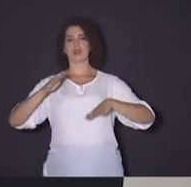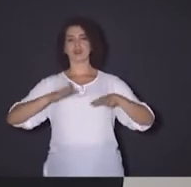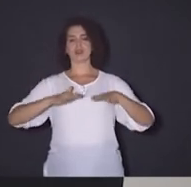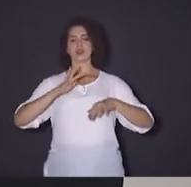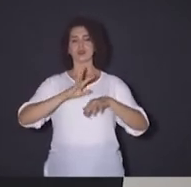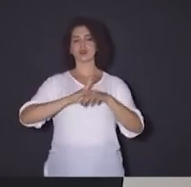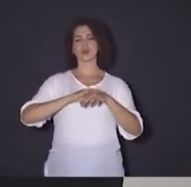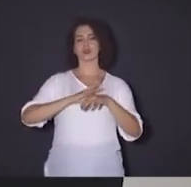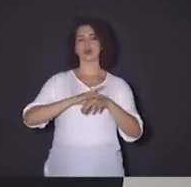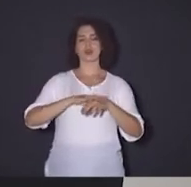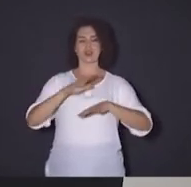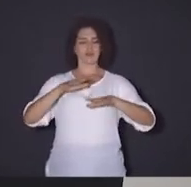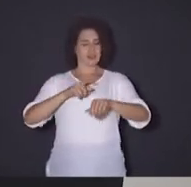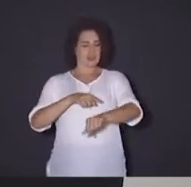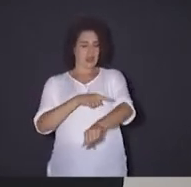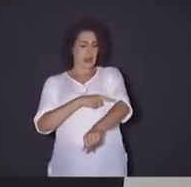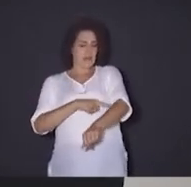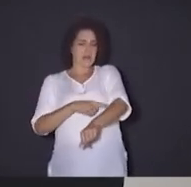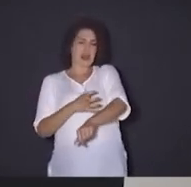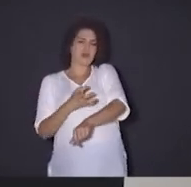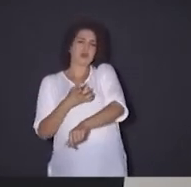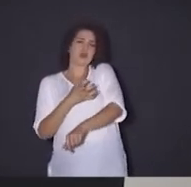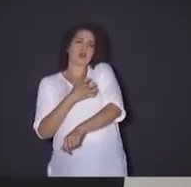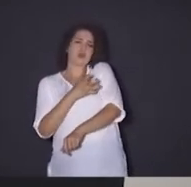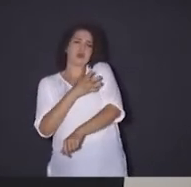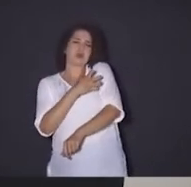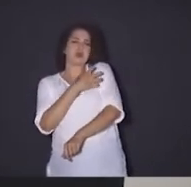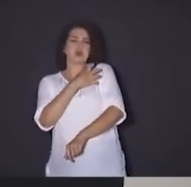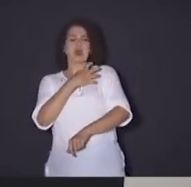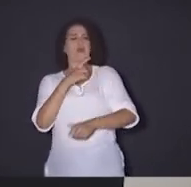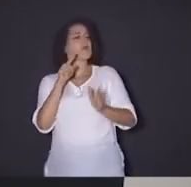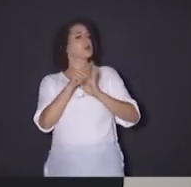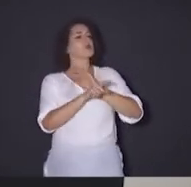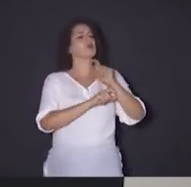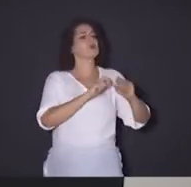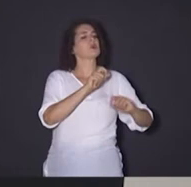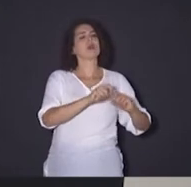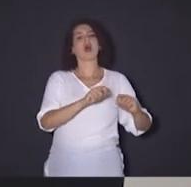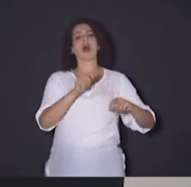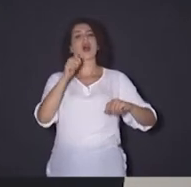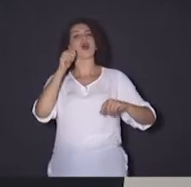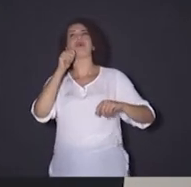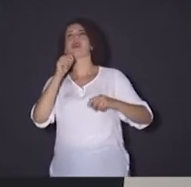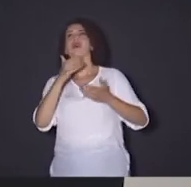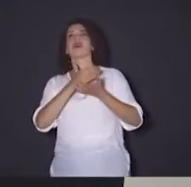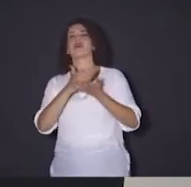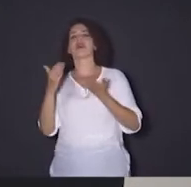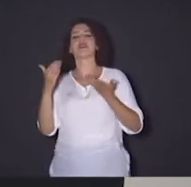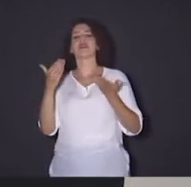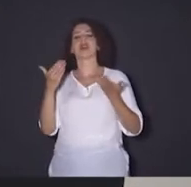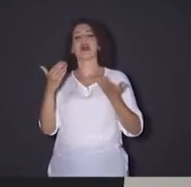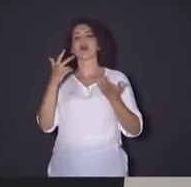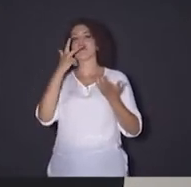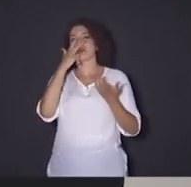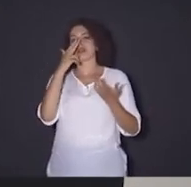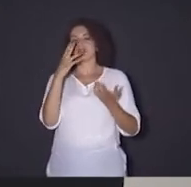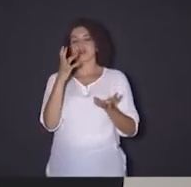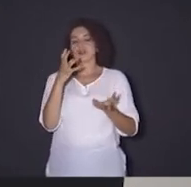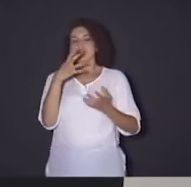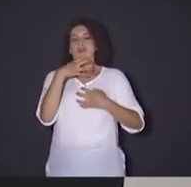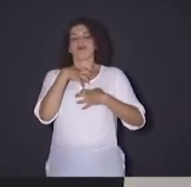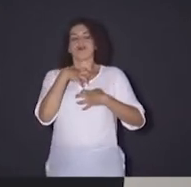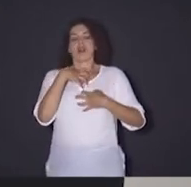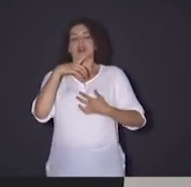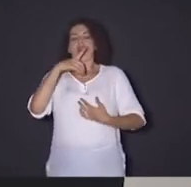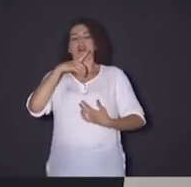aparece com a pele toda a maltratada e você pergunta o que é mulheres que começam a criar coisas como síndrome do pânico não vai mais em